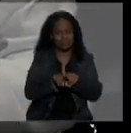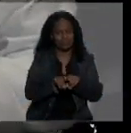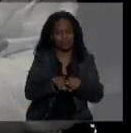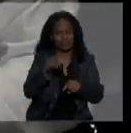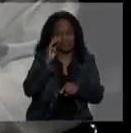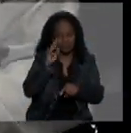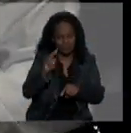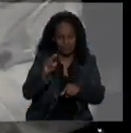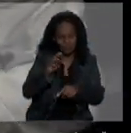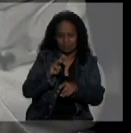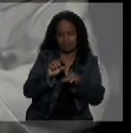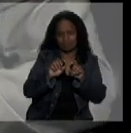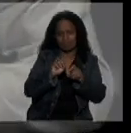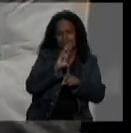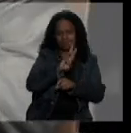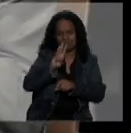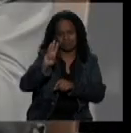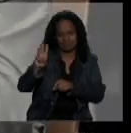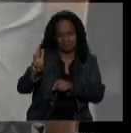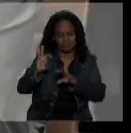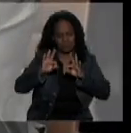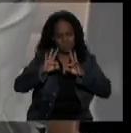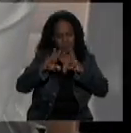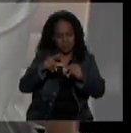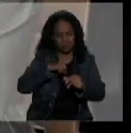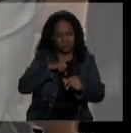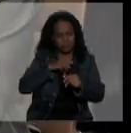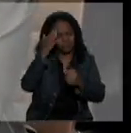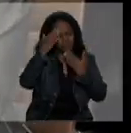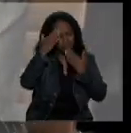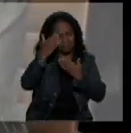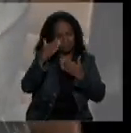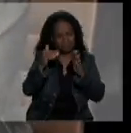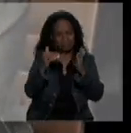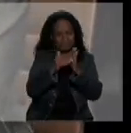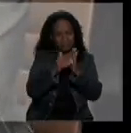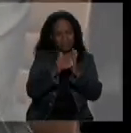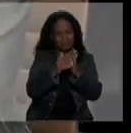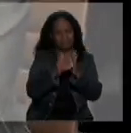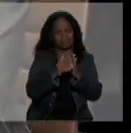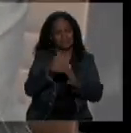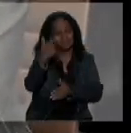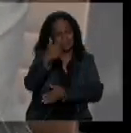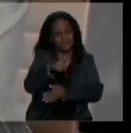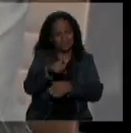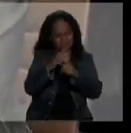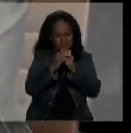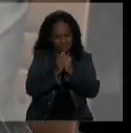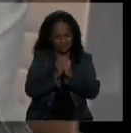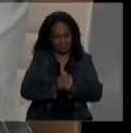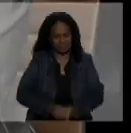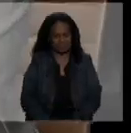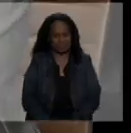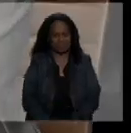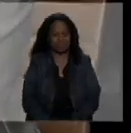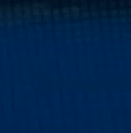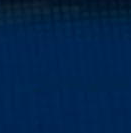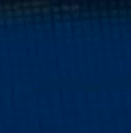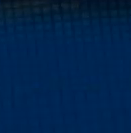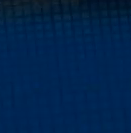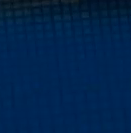www.alerj.rj.gov.br ou cultine.com.br que está tudo lá para você. Obrigado pela companhia e até o próximo encontro. Eu te